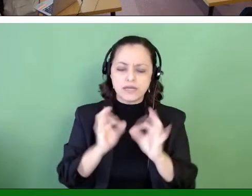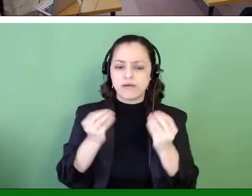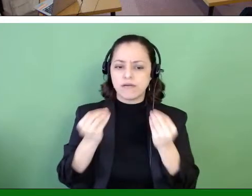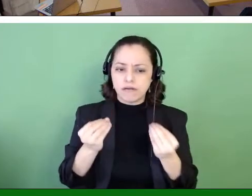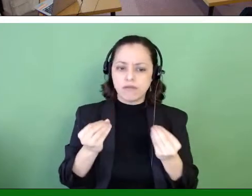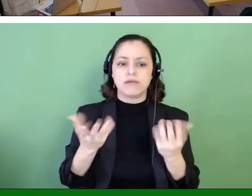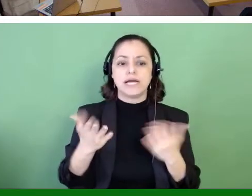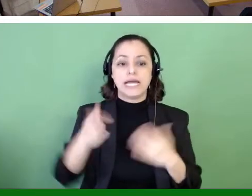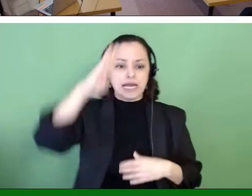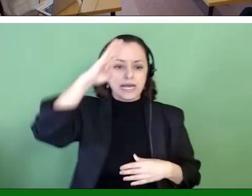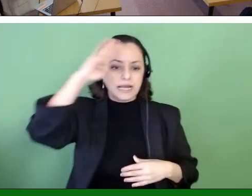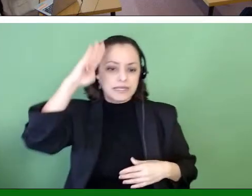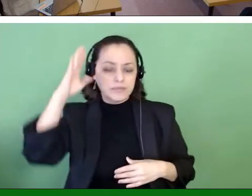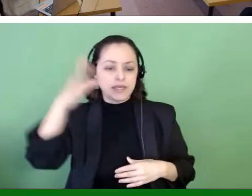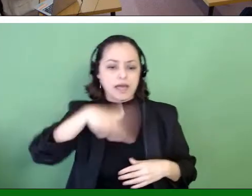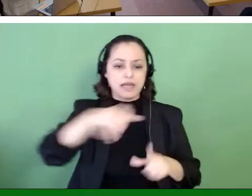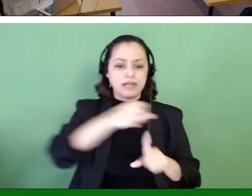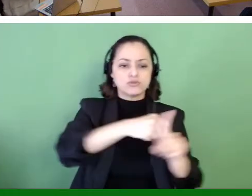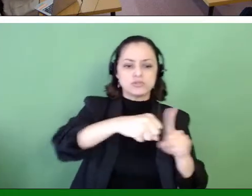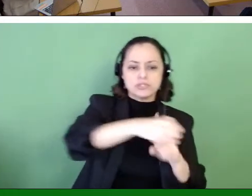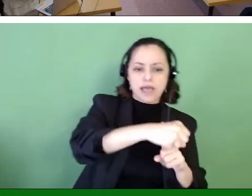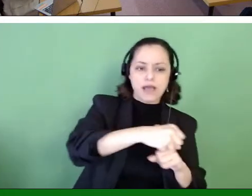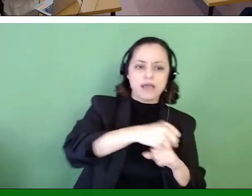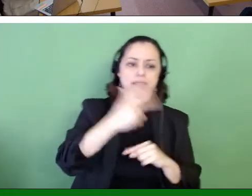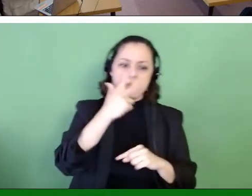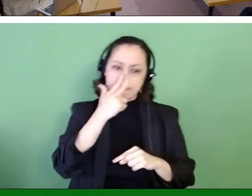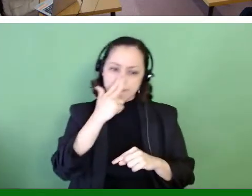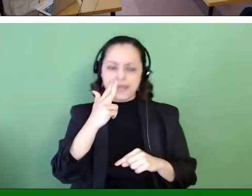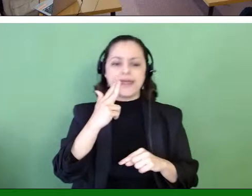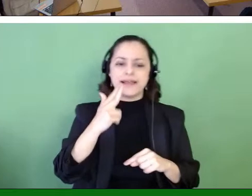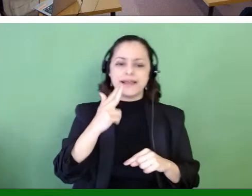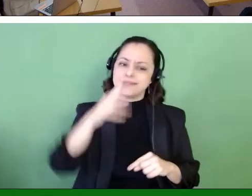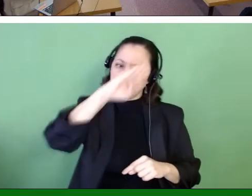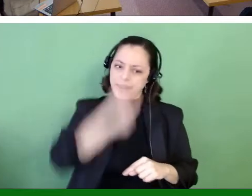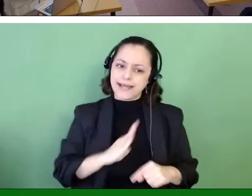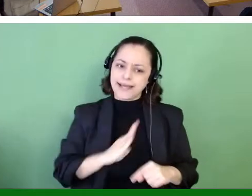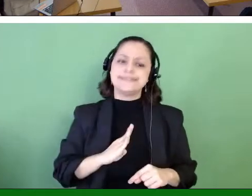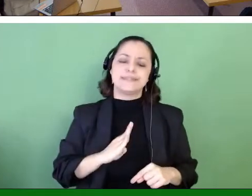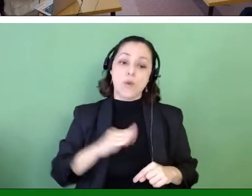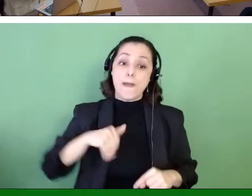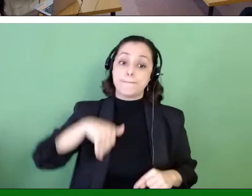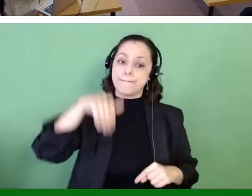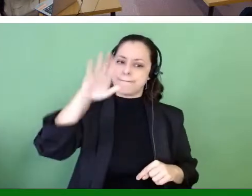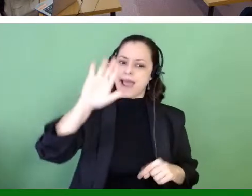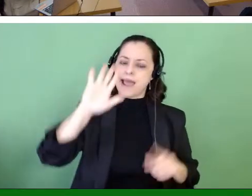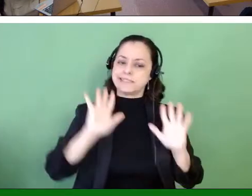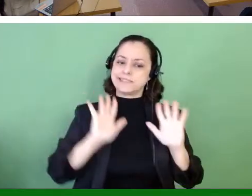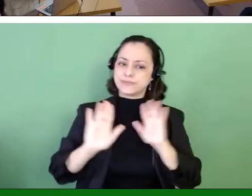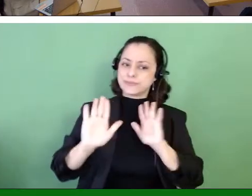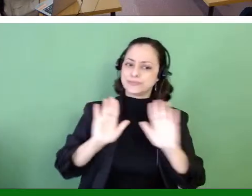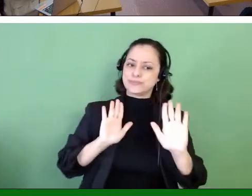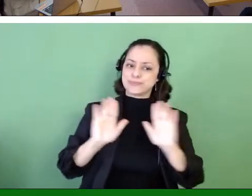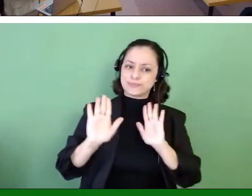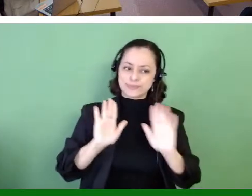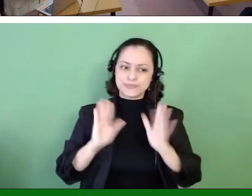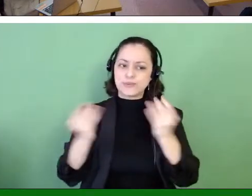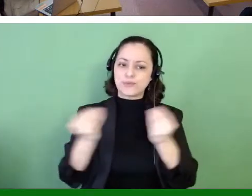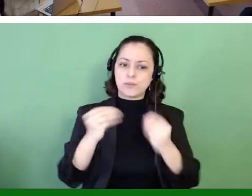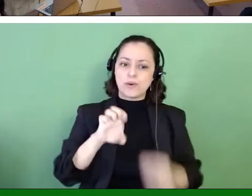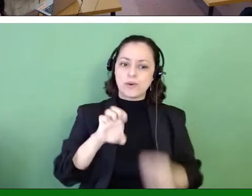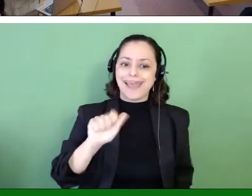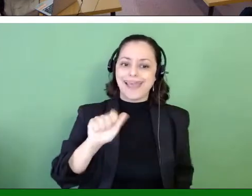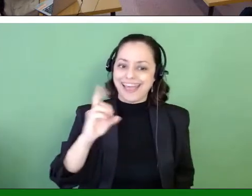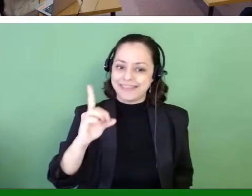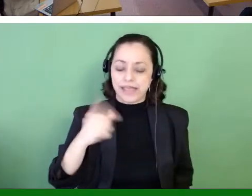são um pouco mais resistentes ao ensino. Eu nunca estudei, de fato, detalhadamente, eu não sei detalhar